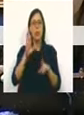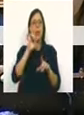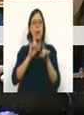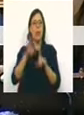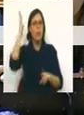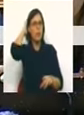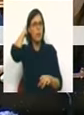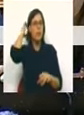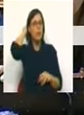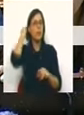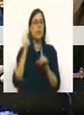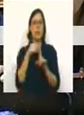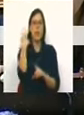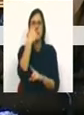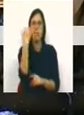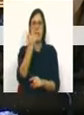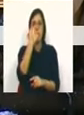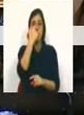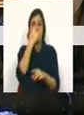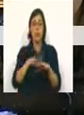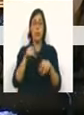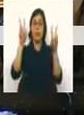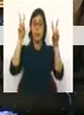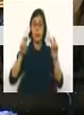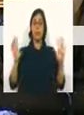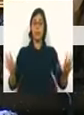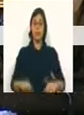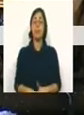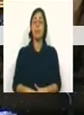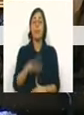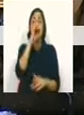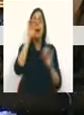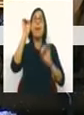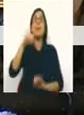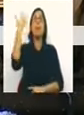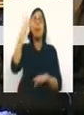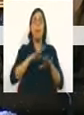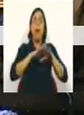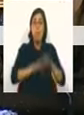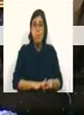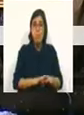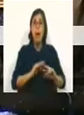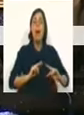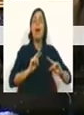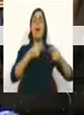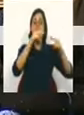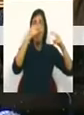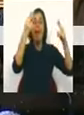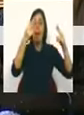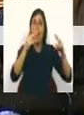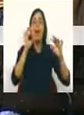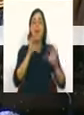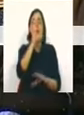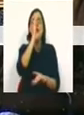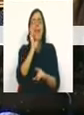Mortágua, este cinismo em volta desta matéria. Quem primeiro congelou as carreiras foi